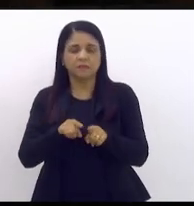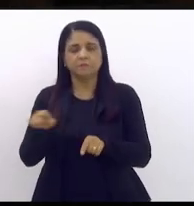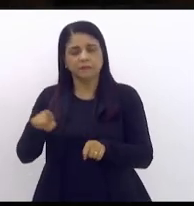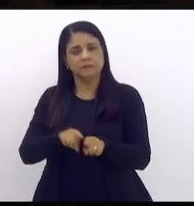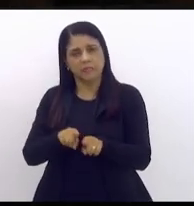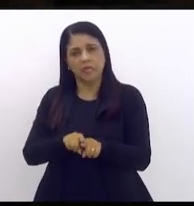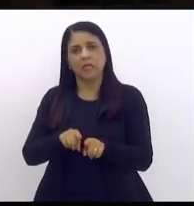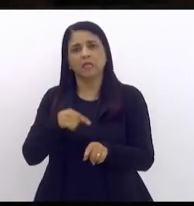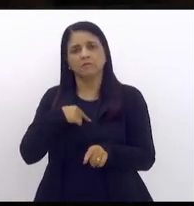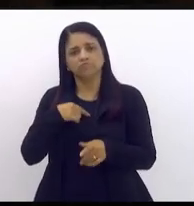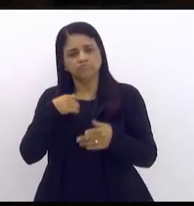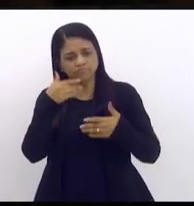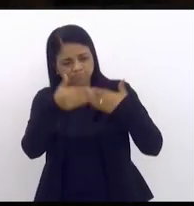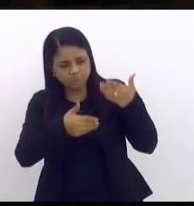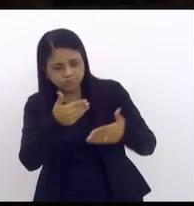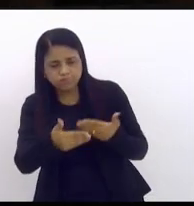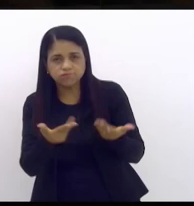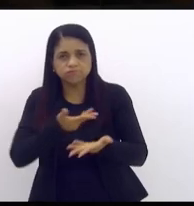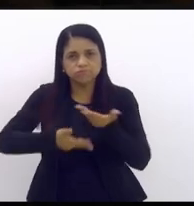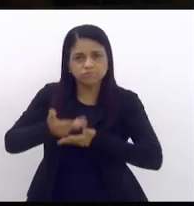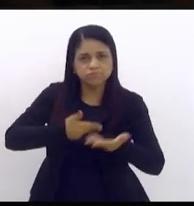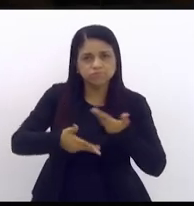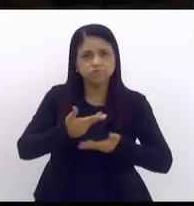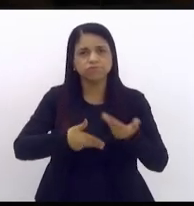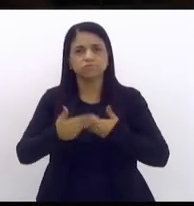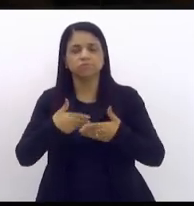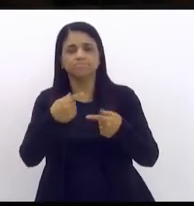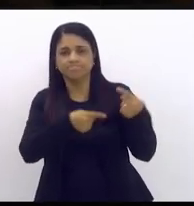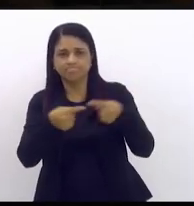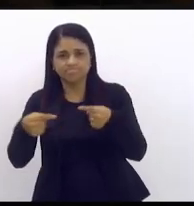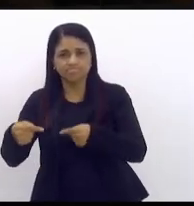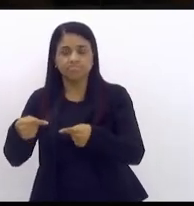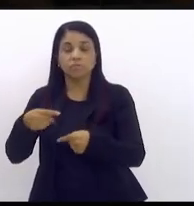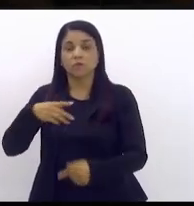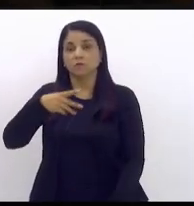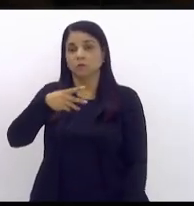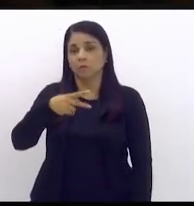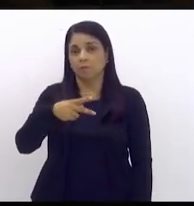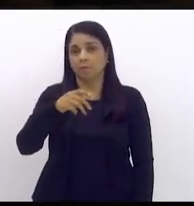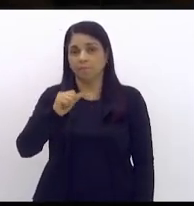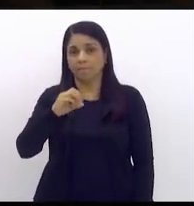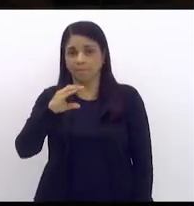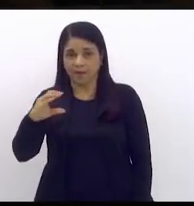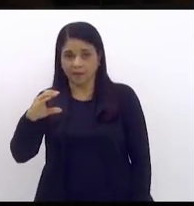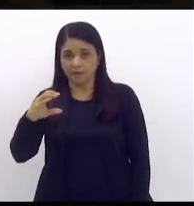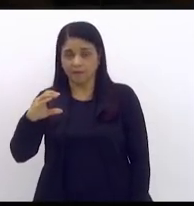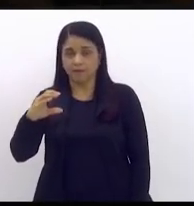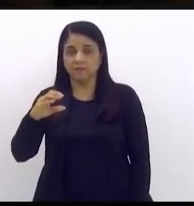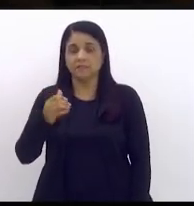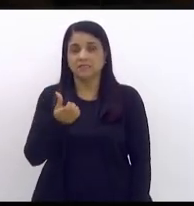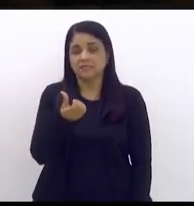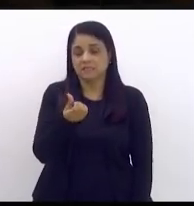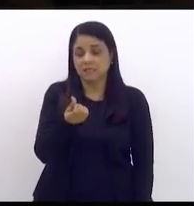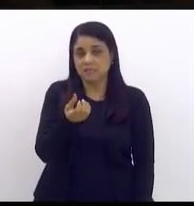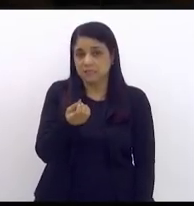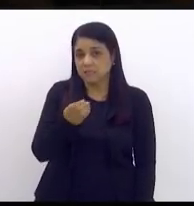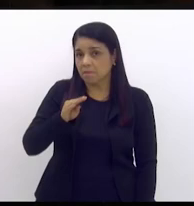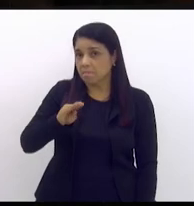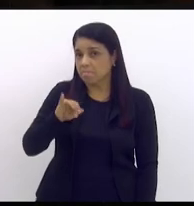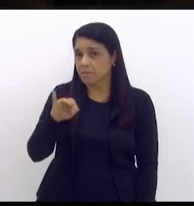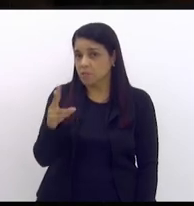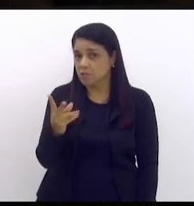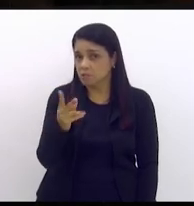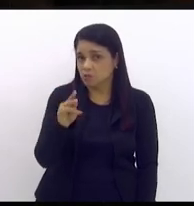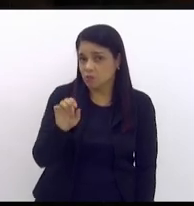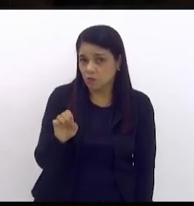assunto e debruçaram sobre isso, e a gente teve nesse edital do PAC Seleções, que são mais de 60 bilhões nesse